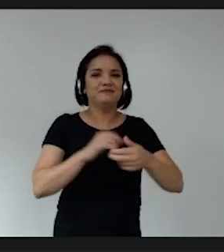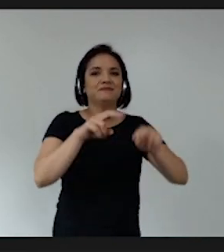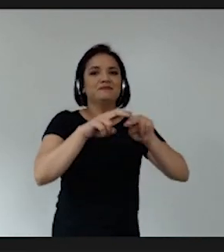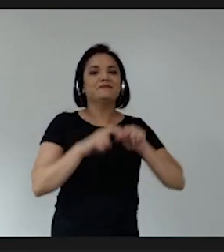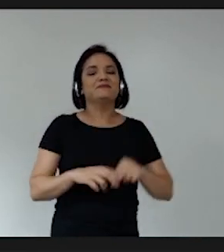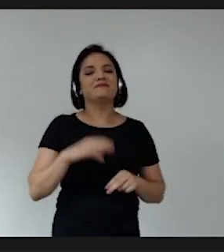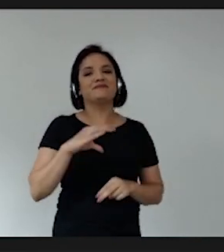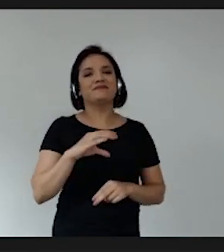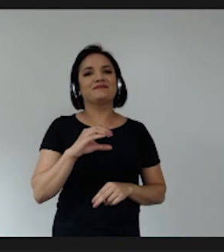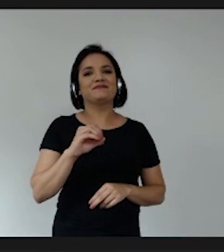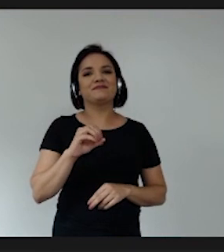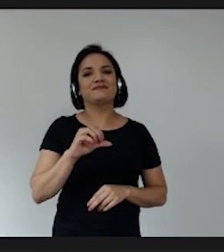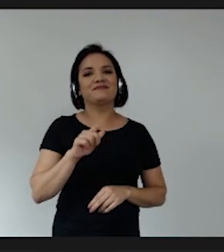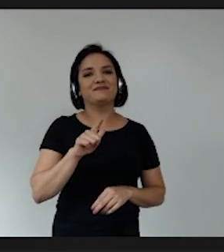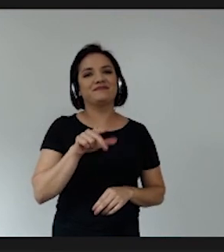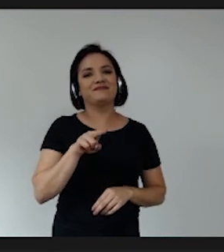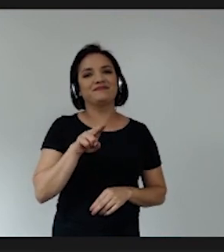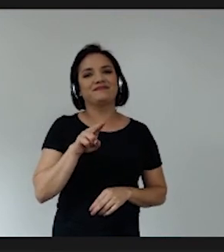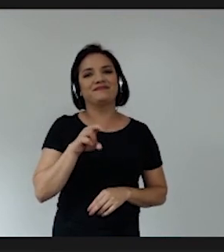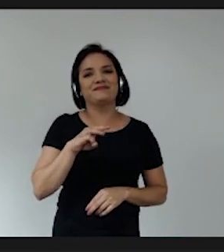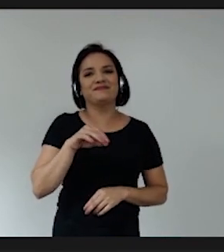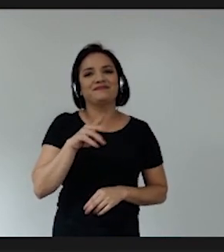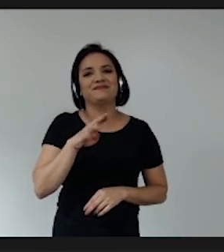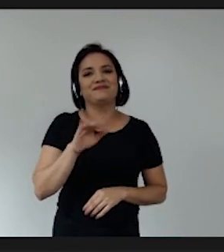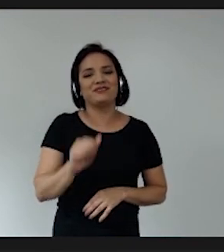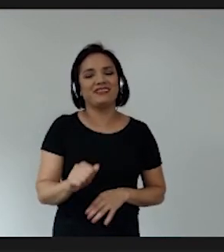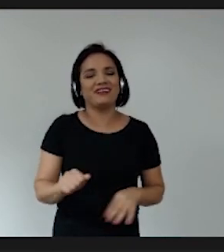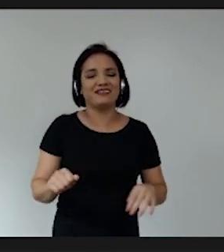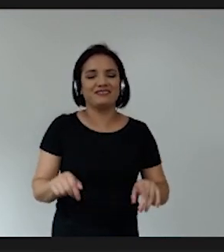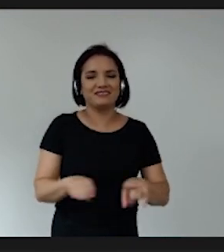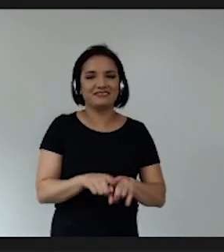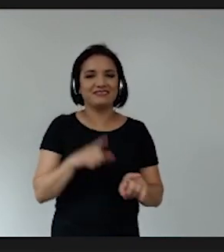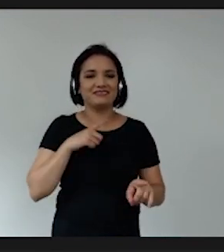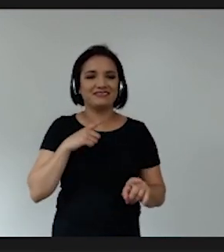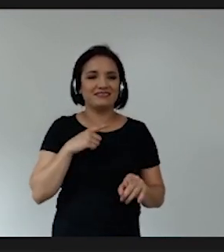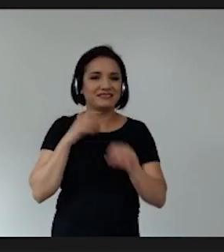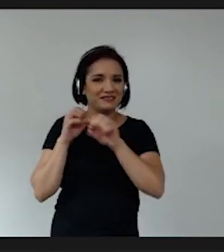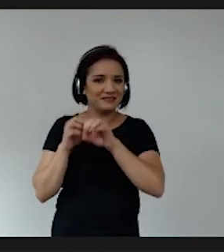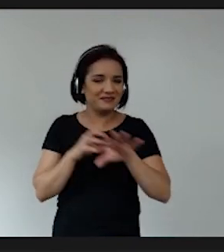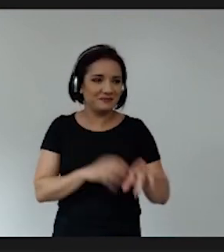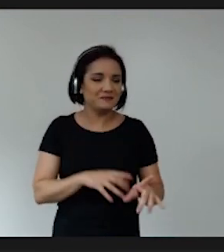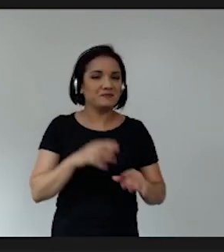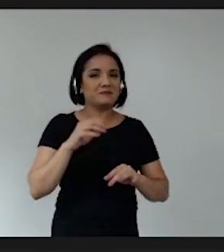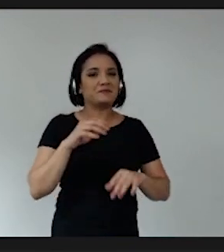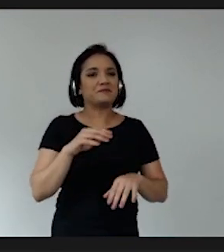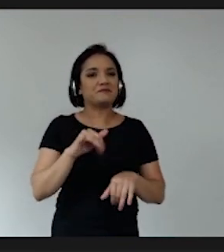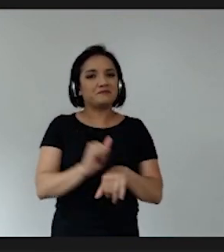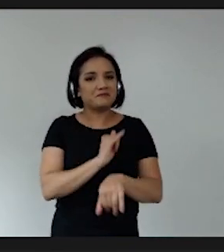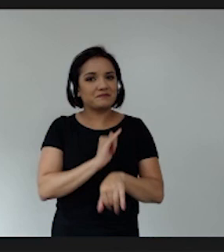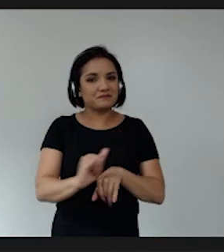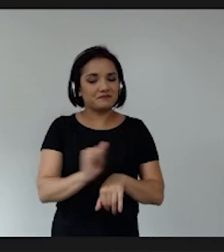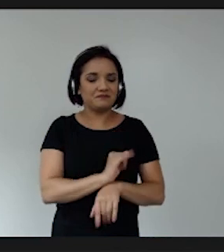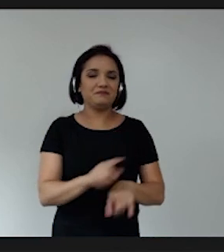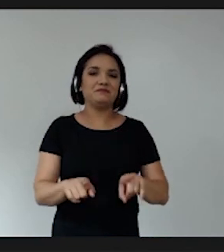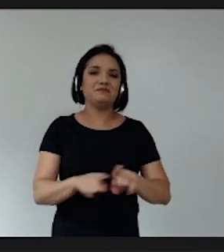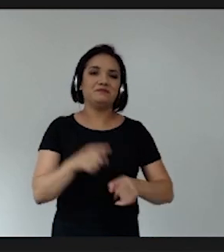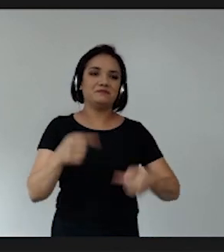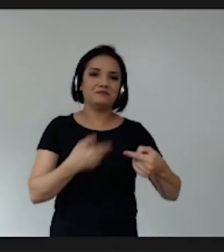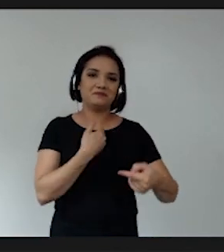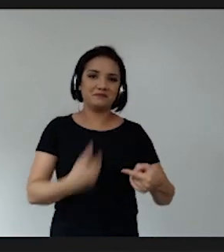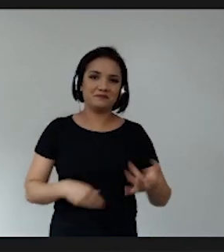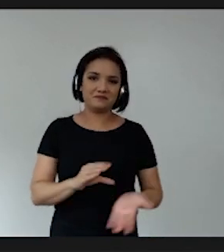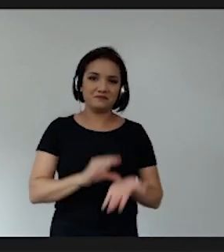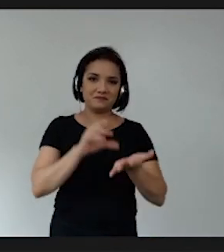Columbia University, instrutora de técnicas autocompositivas e políticas públicas do Conselho Nacional de